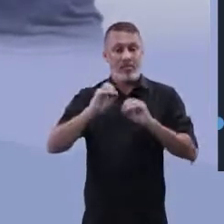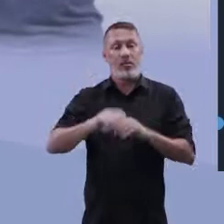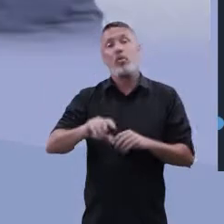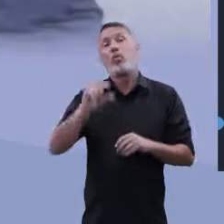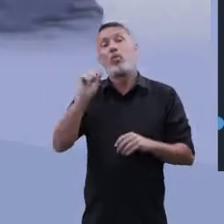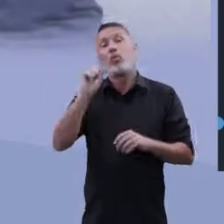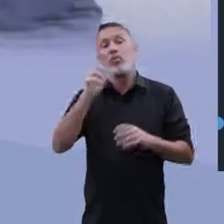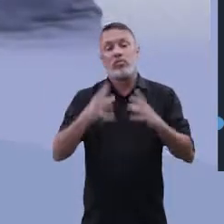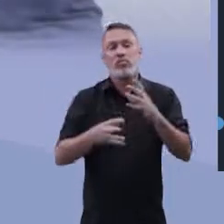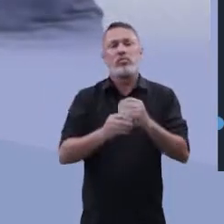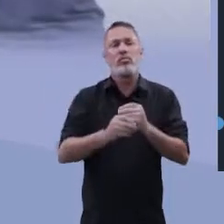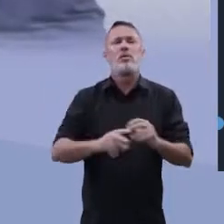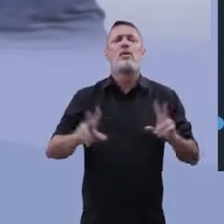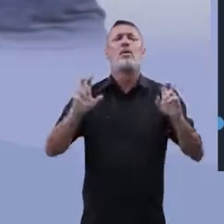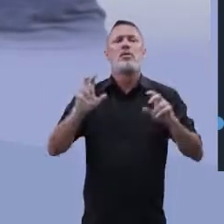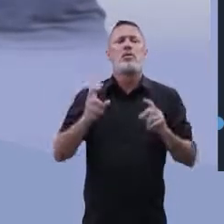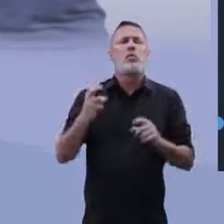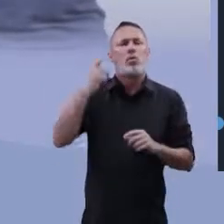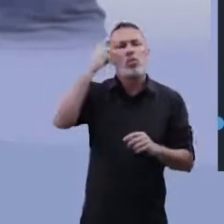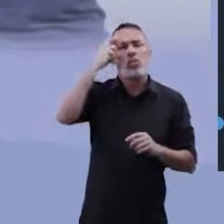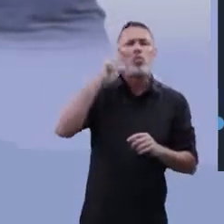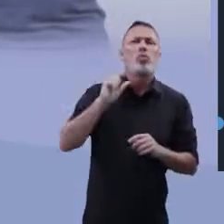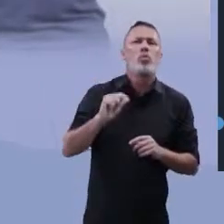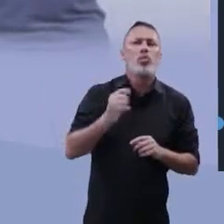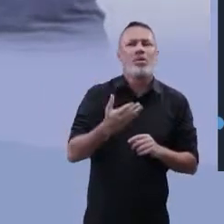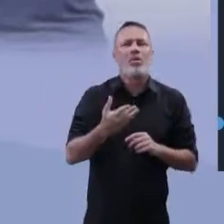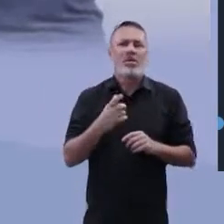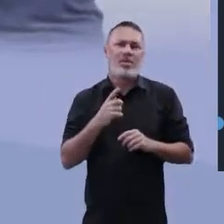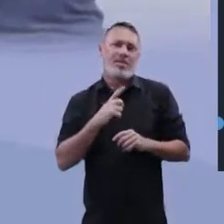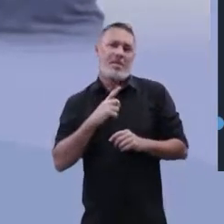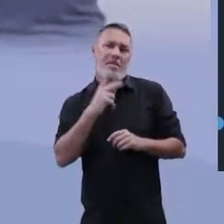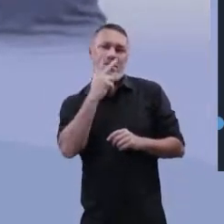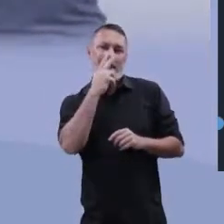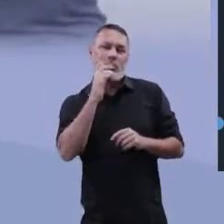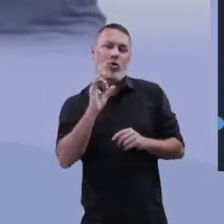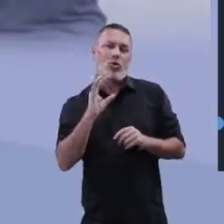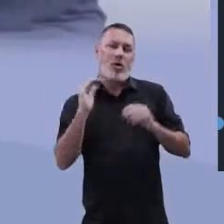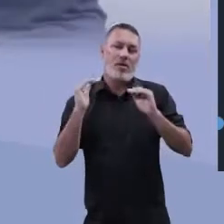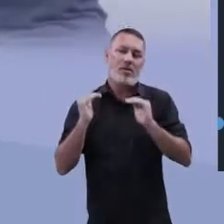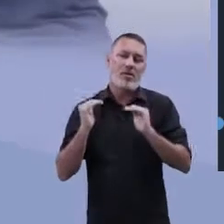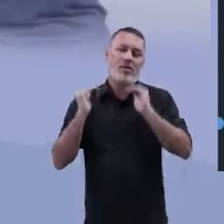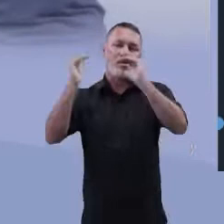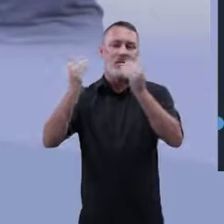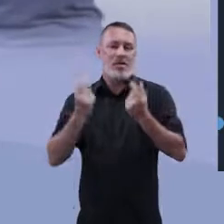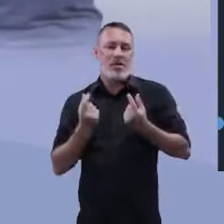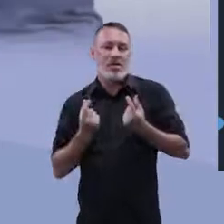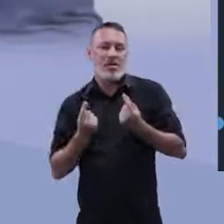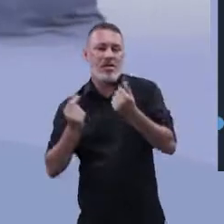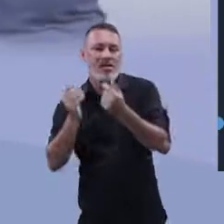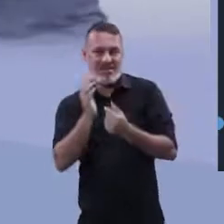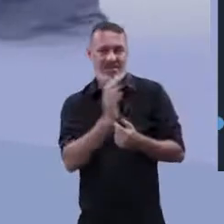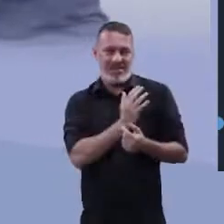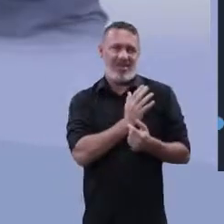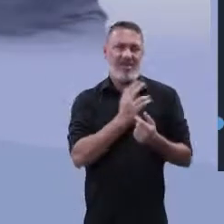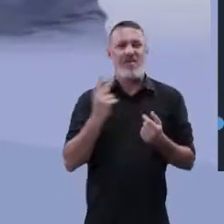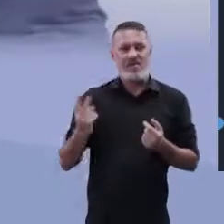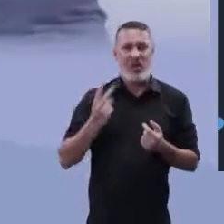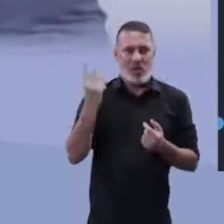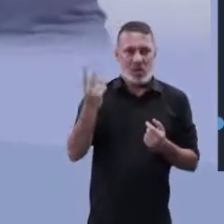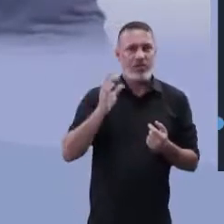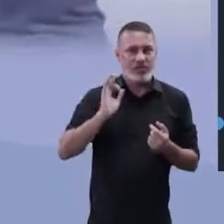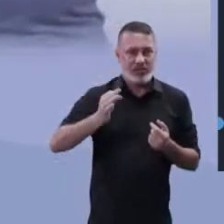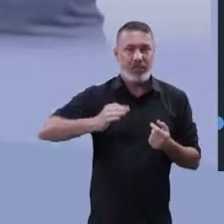falamos com vocês que o aspecto cultural é uma certa para a elite, é um certo valor. Nós